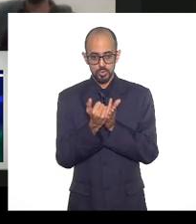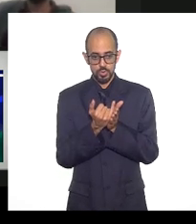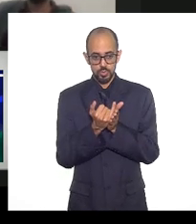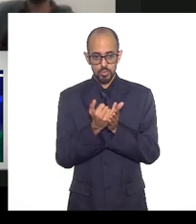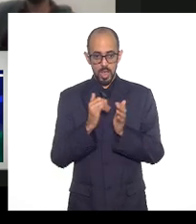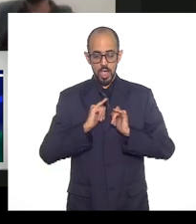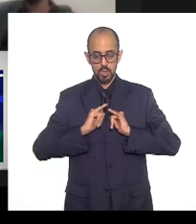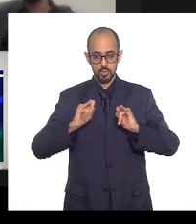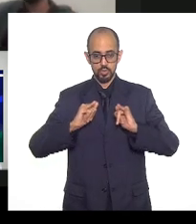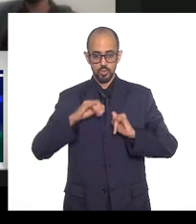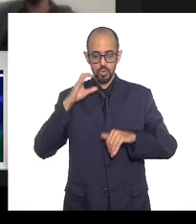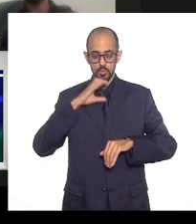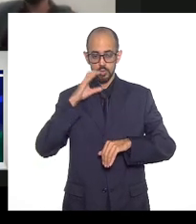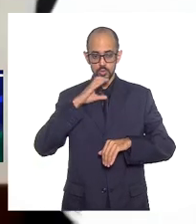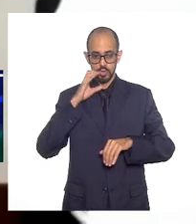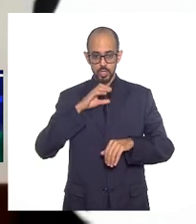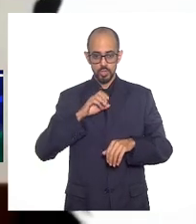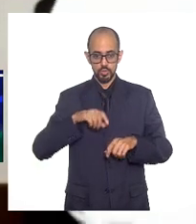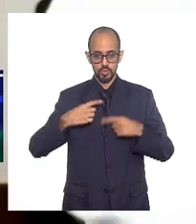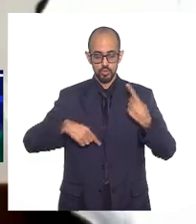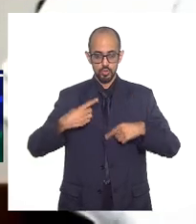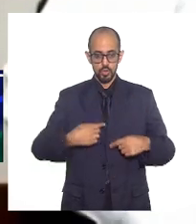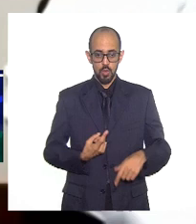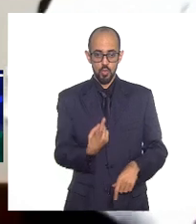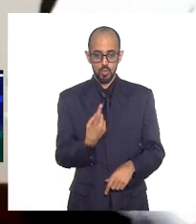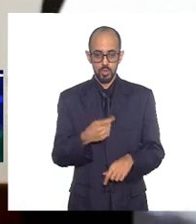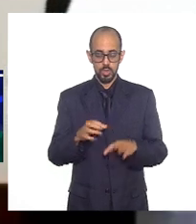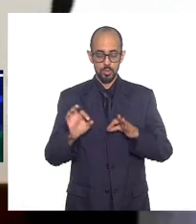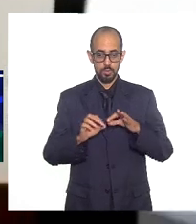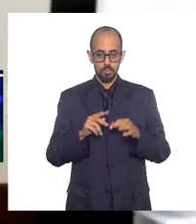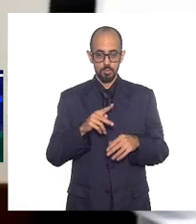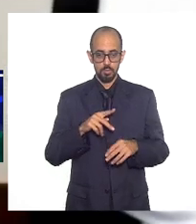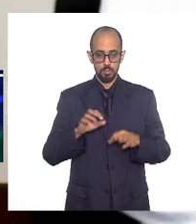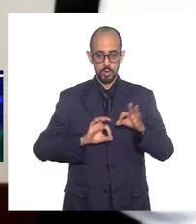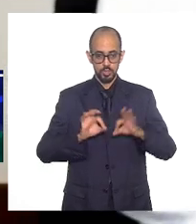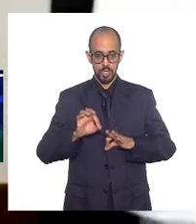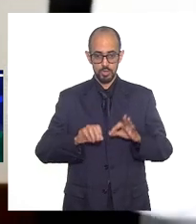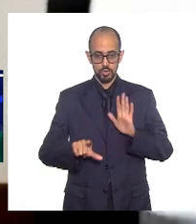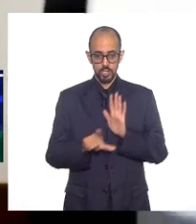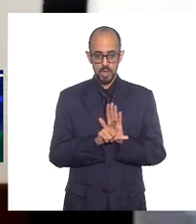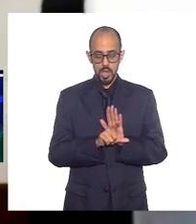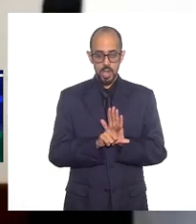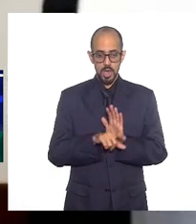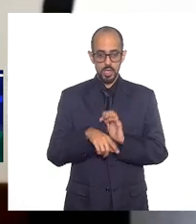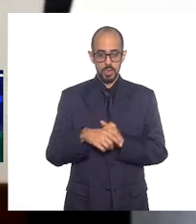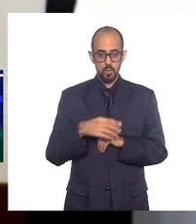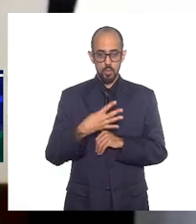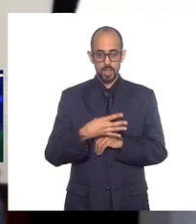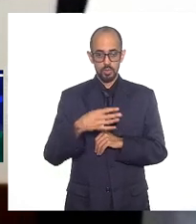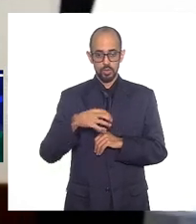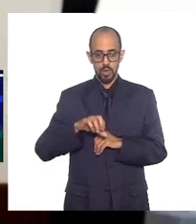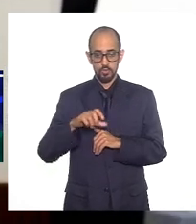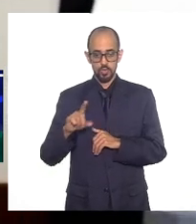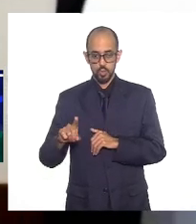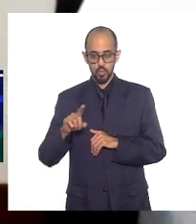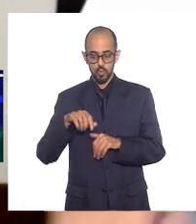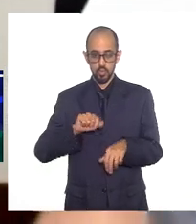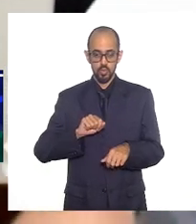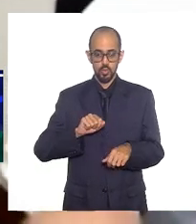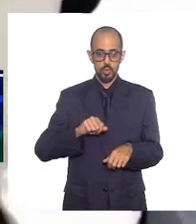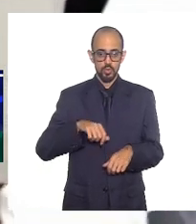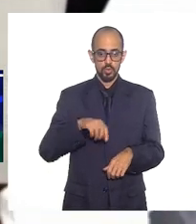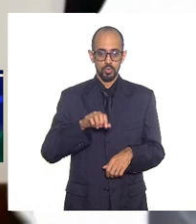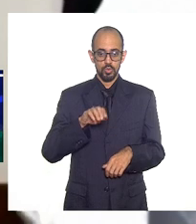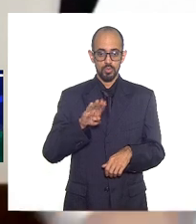Anuncio, em regime de urgência, discussão única, projeto de lei 4291 de 2021, de autoria do deputado subtenente Bernardo e